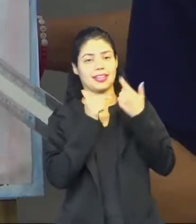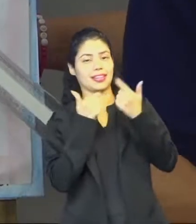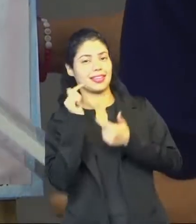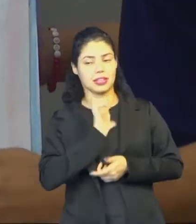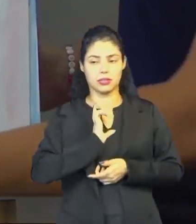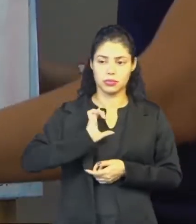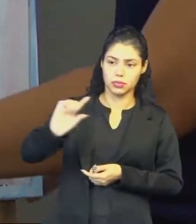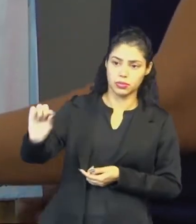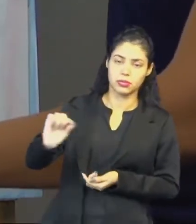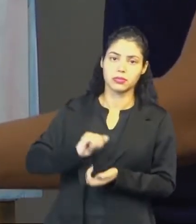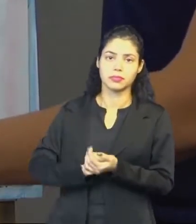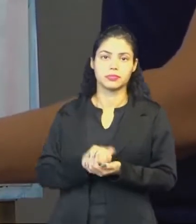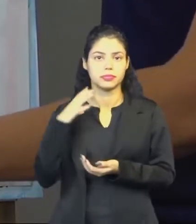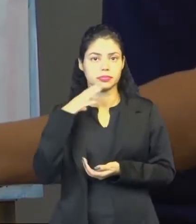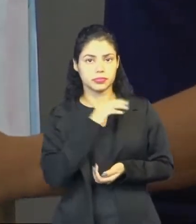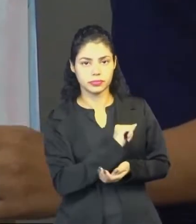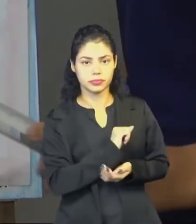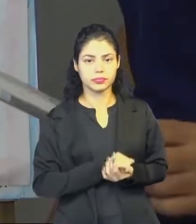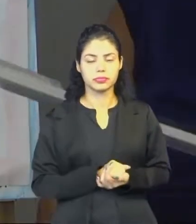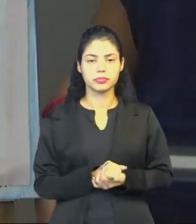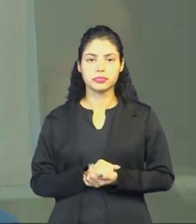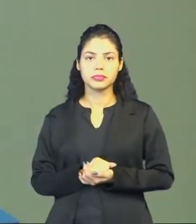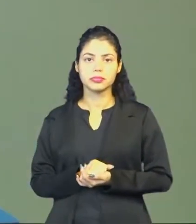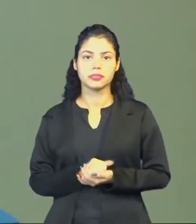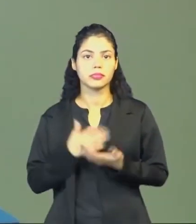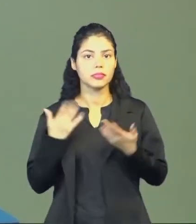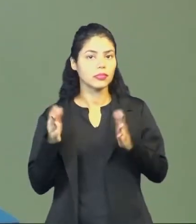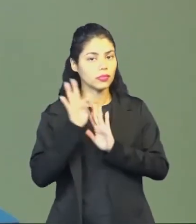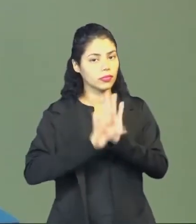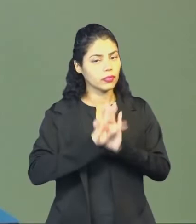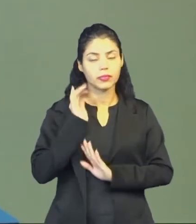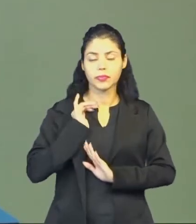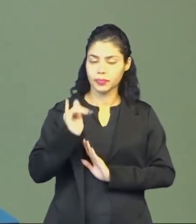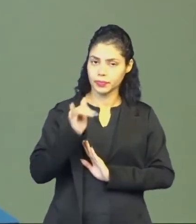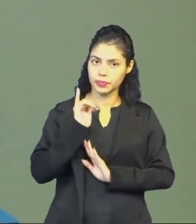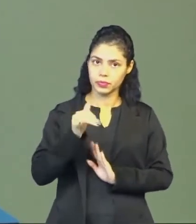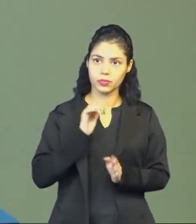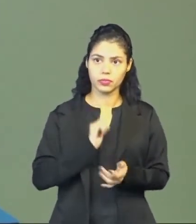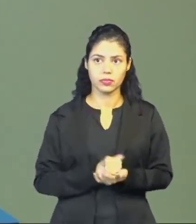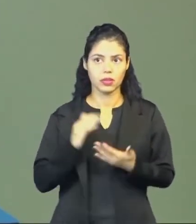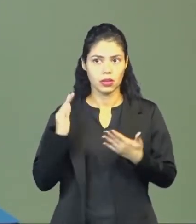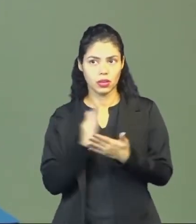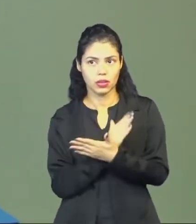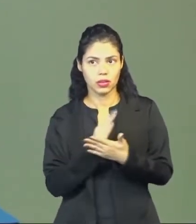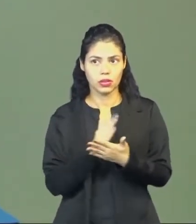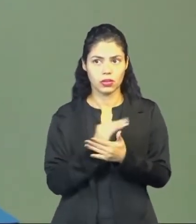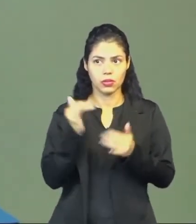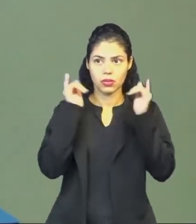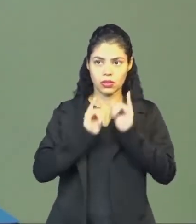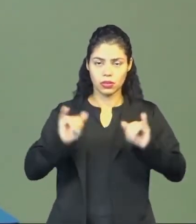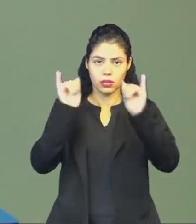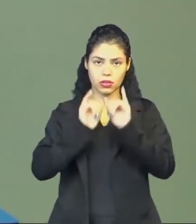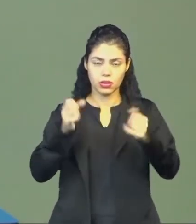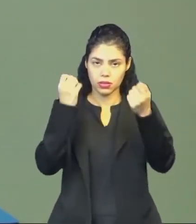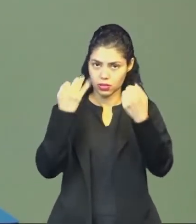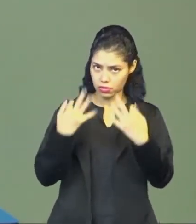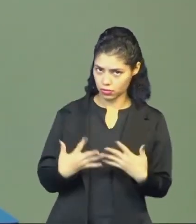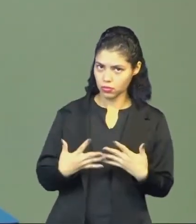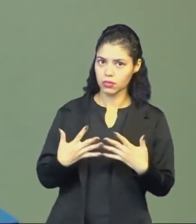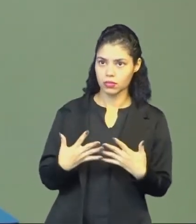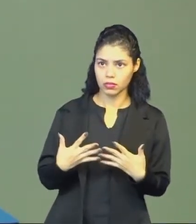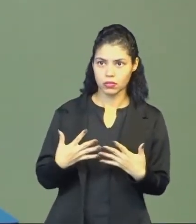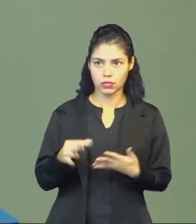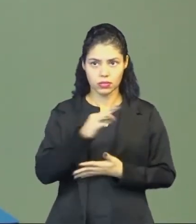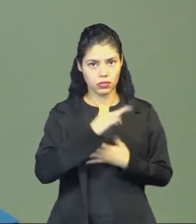fugiu, rápida como um raio. Então, esse é um texto narrativo que inclui algumas informações e relata um tipo